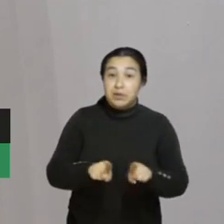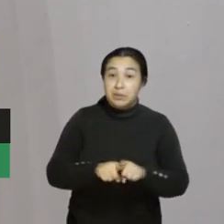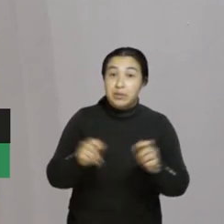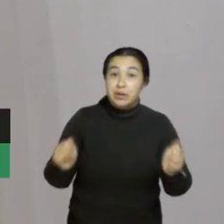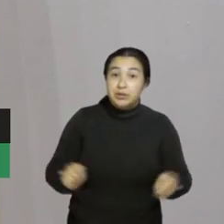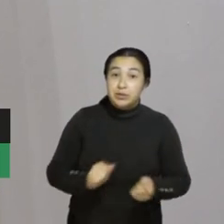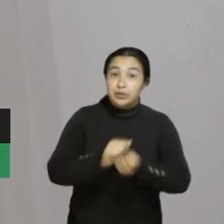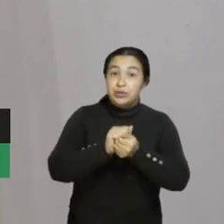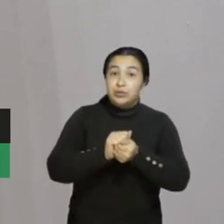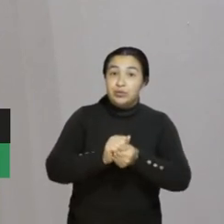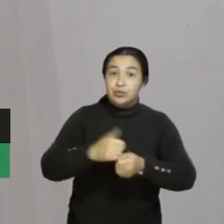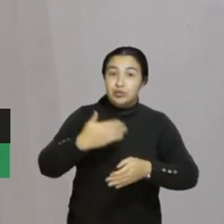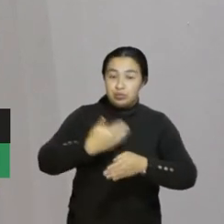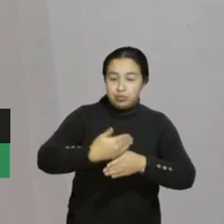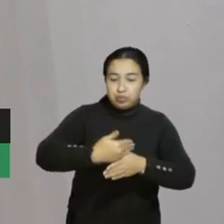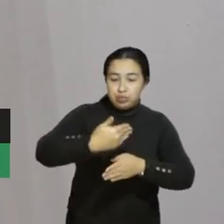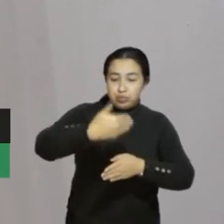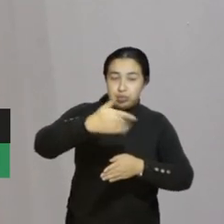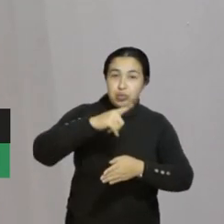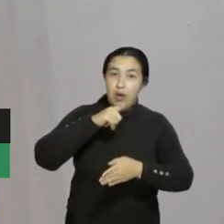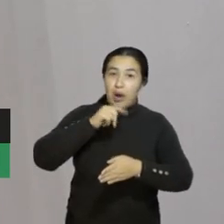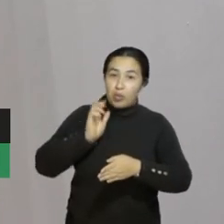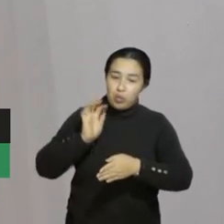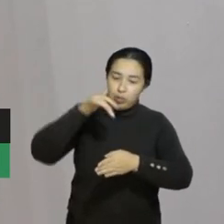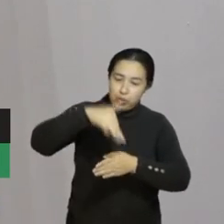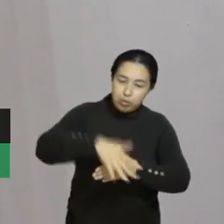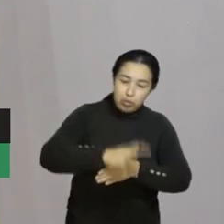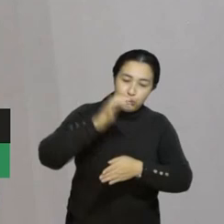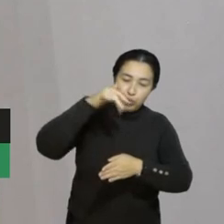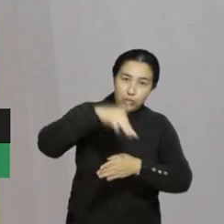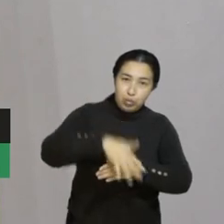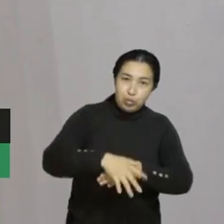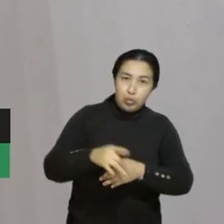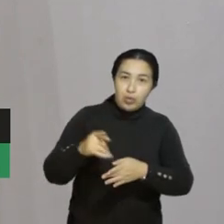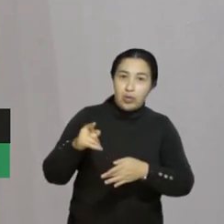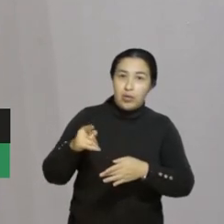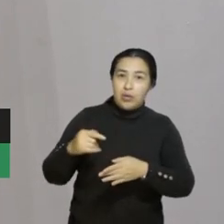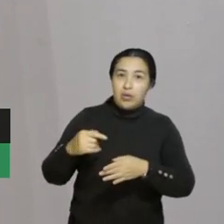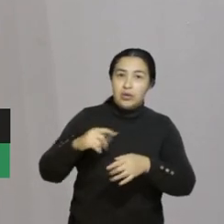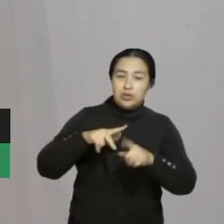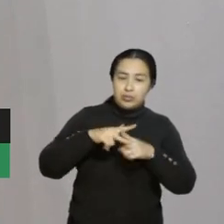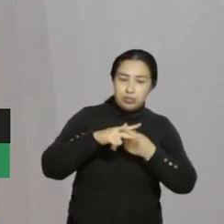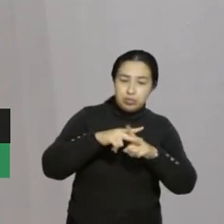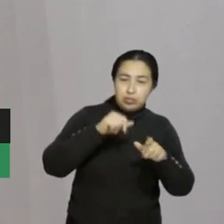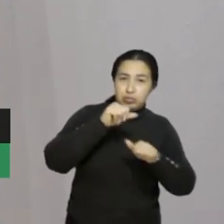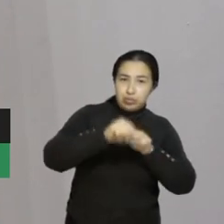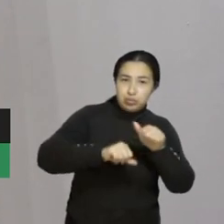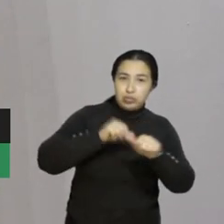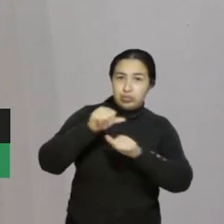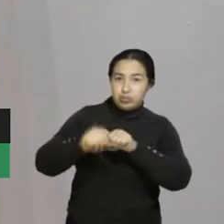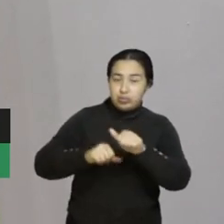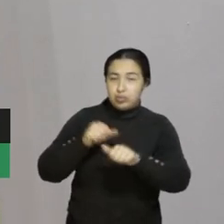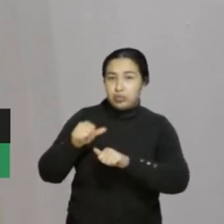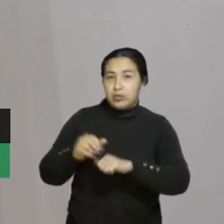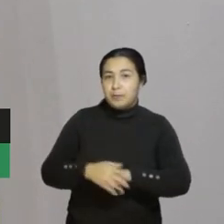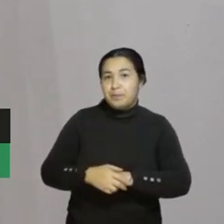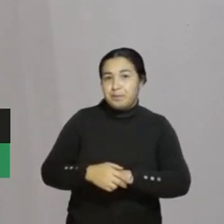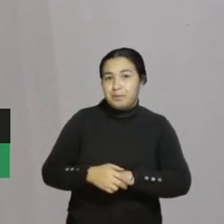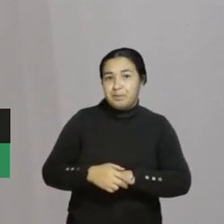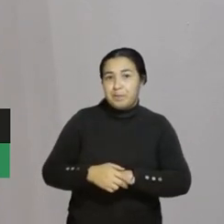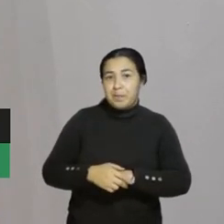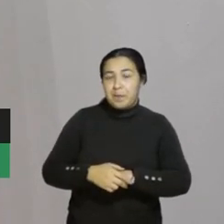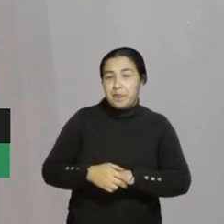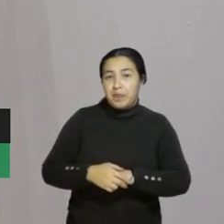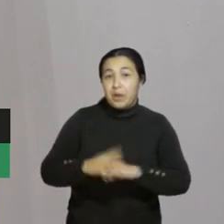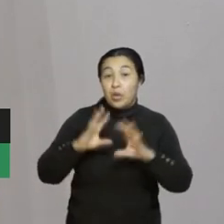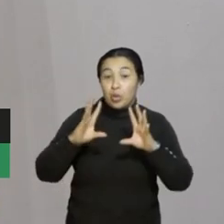de barragens que está sendo revitalizada, tanto a de Ituporanga, a de Itaió, a que vai ser construída, a de Mirim Doce, e a de José